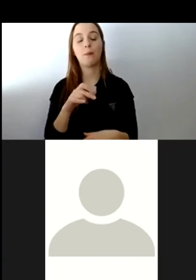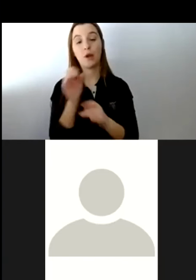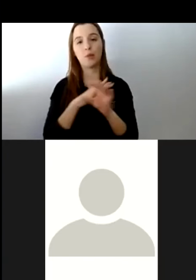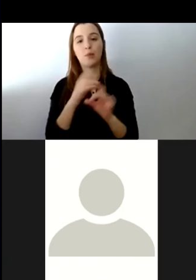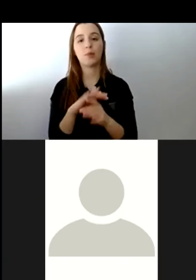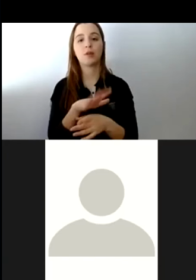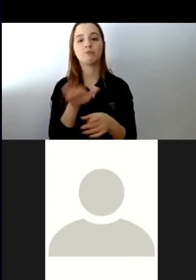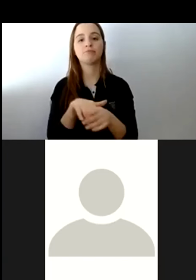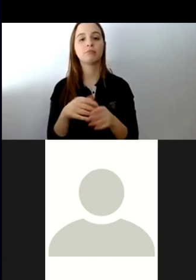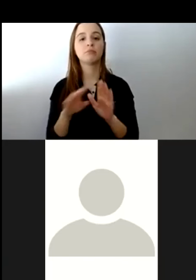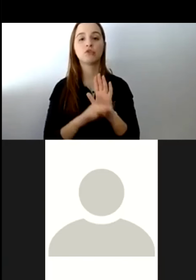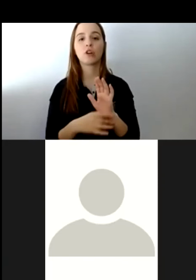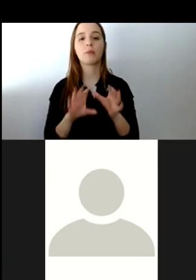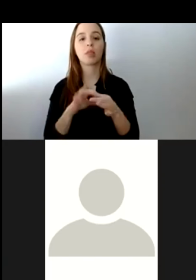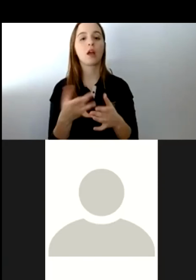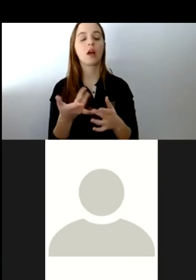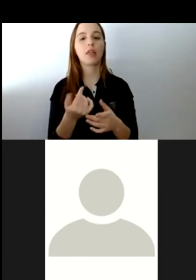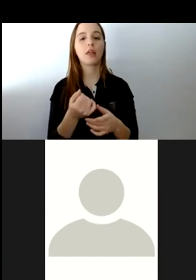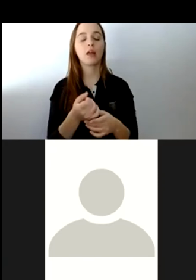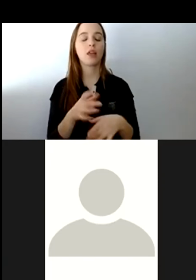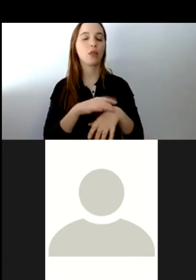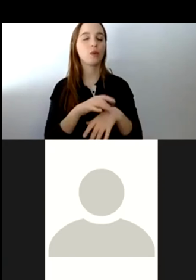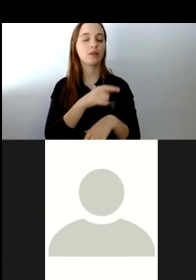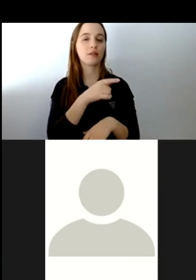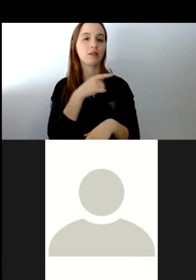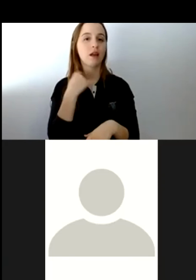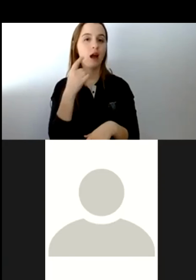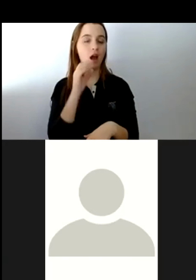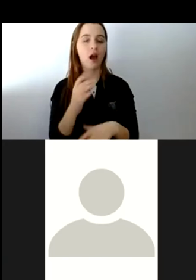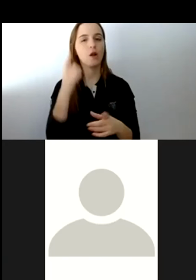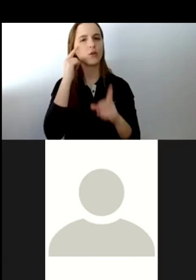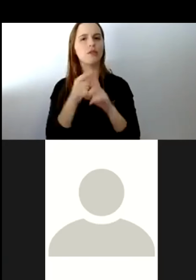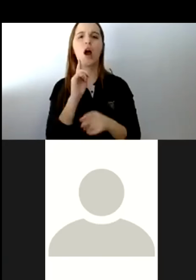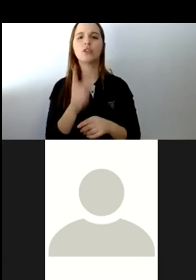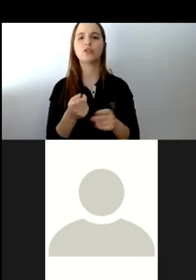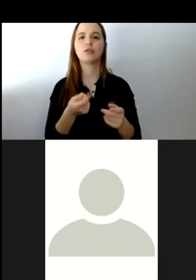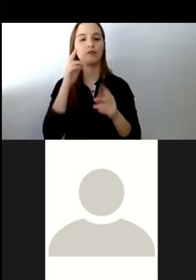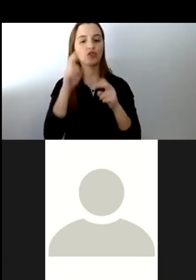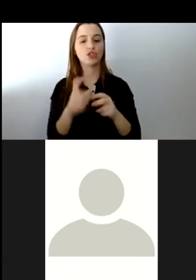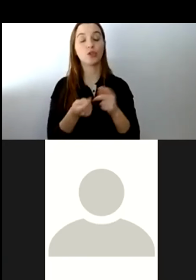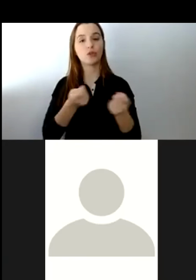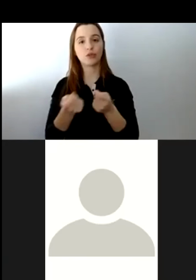Diseases. Este programa surgiu para efetuar a coordenação da investigação na área das